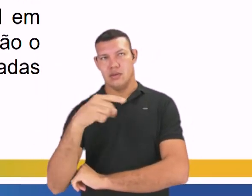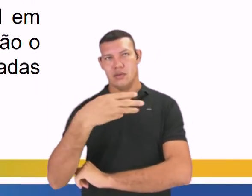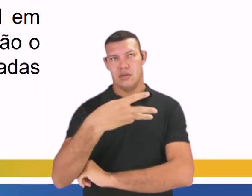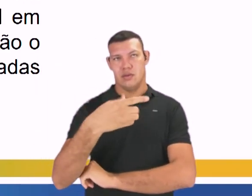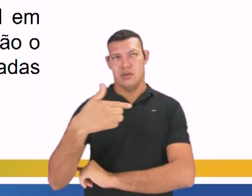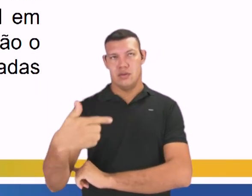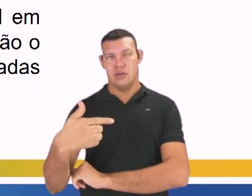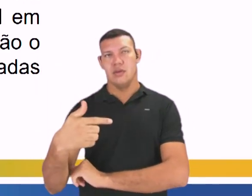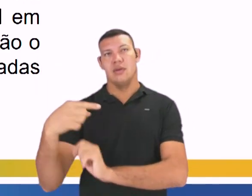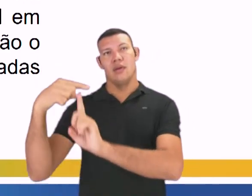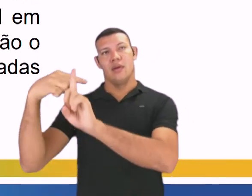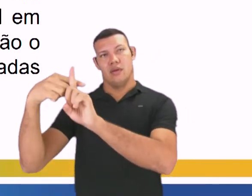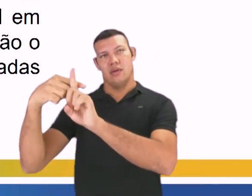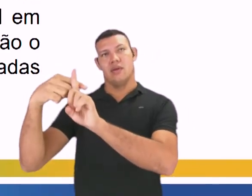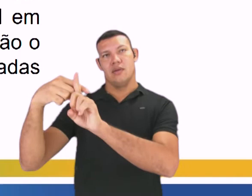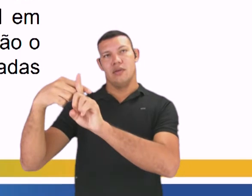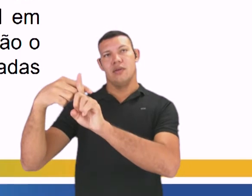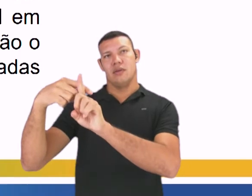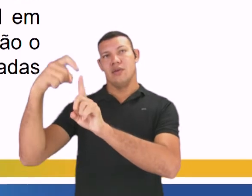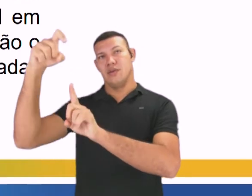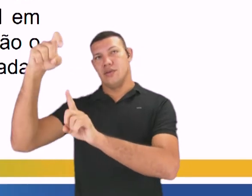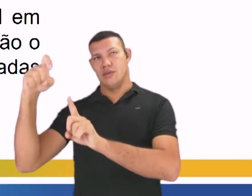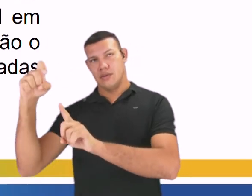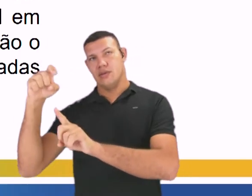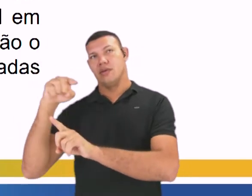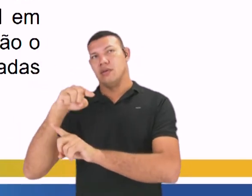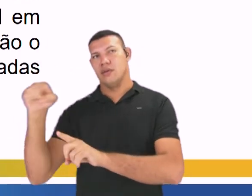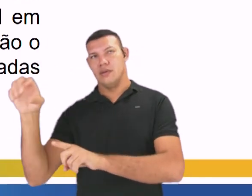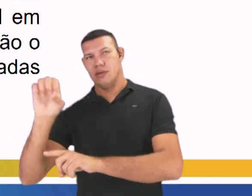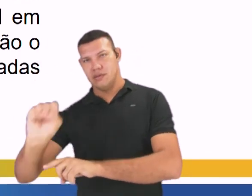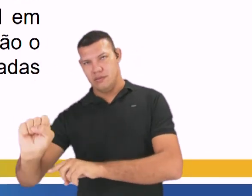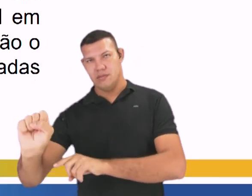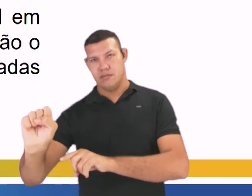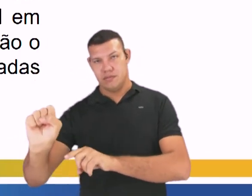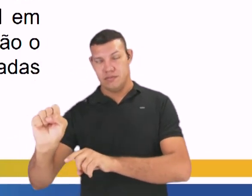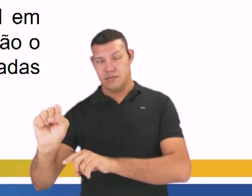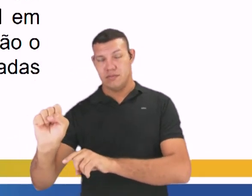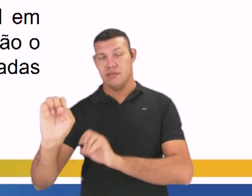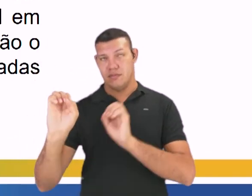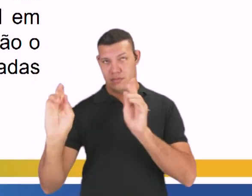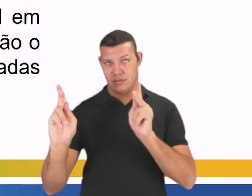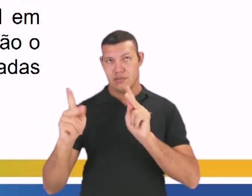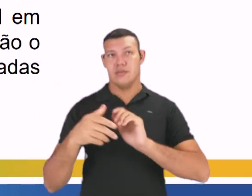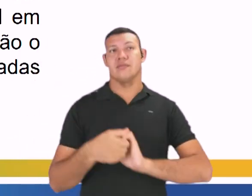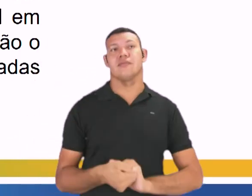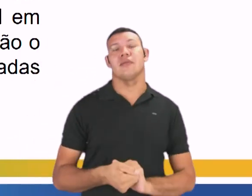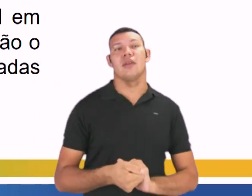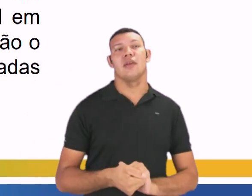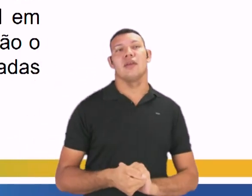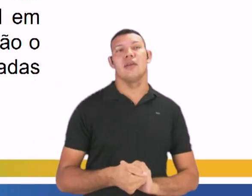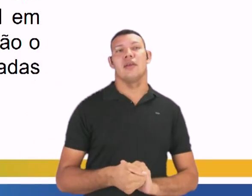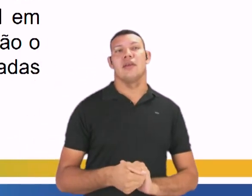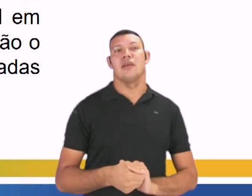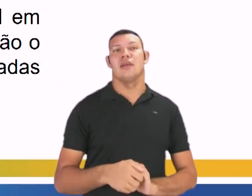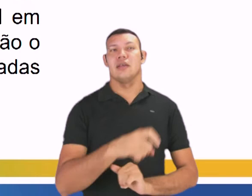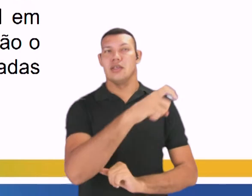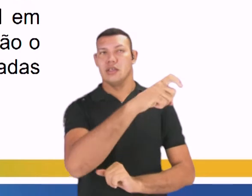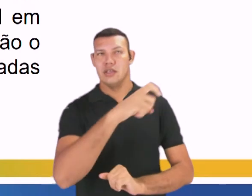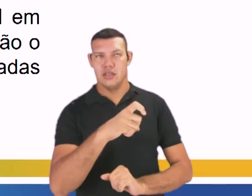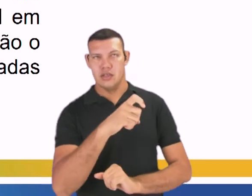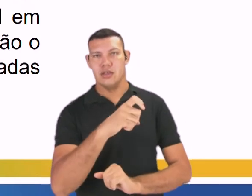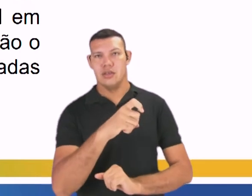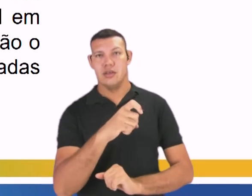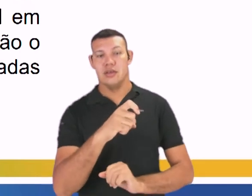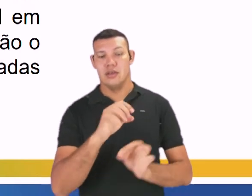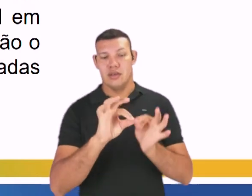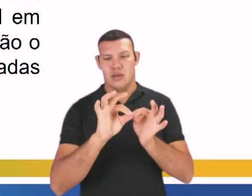mais 8 dividido para x dividido para 8, desculpa. Se x representa a distância horizontal